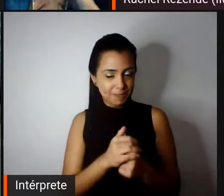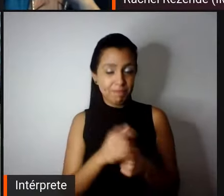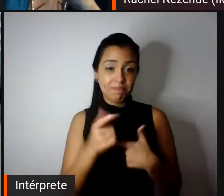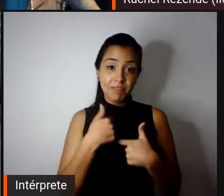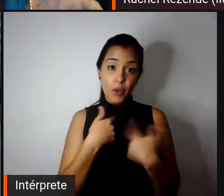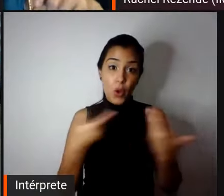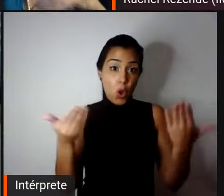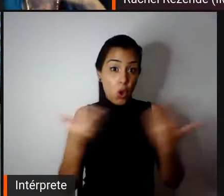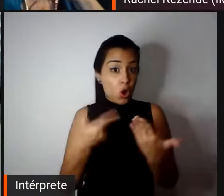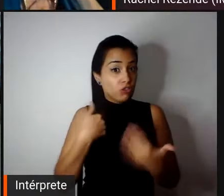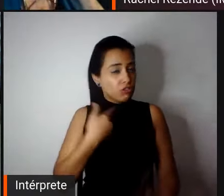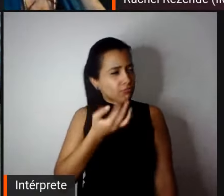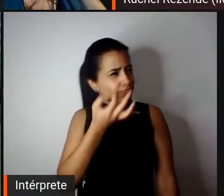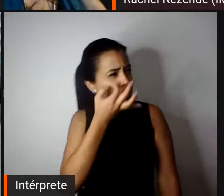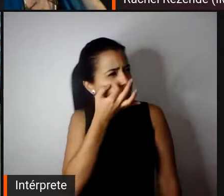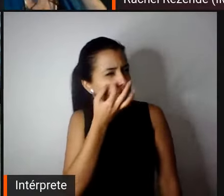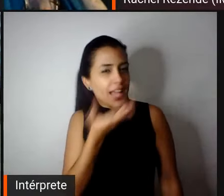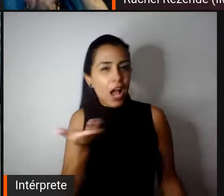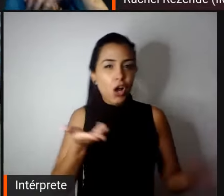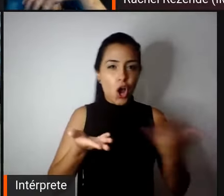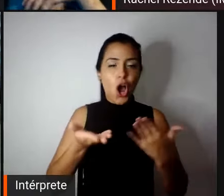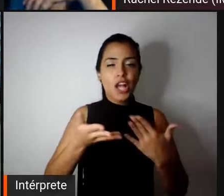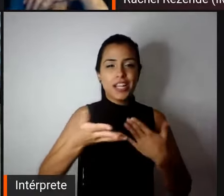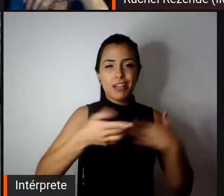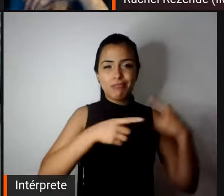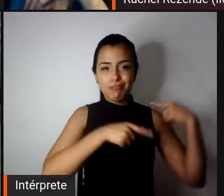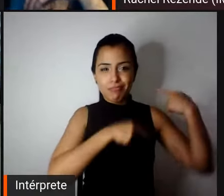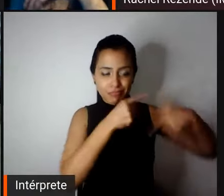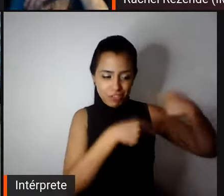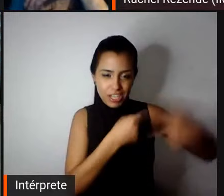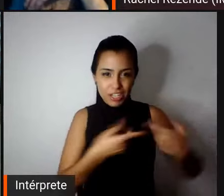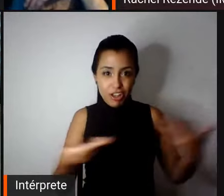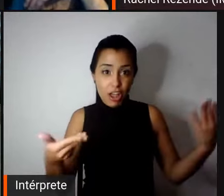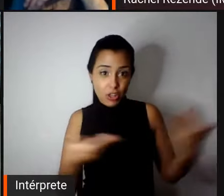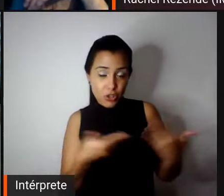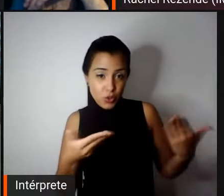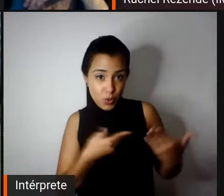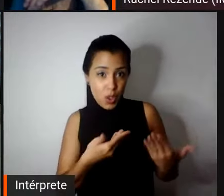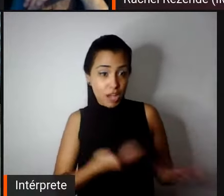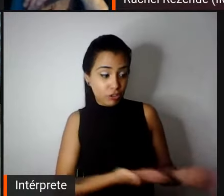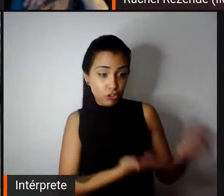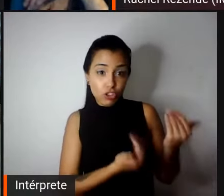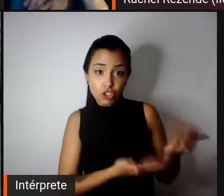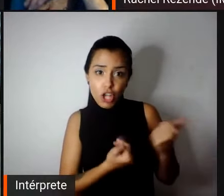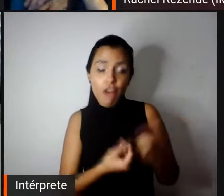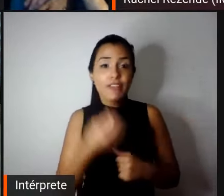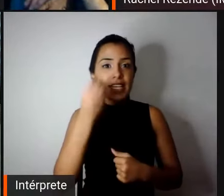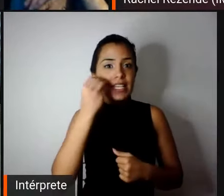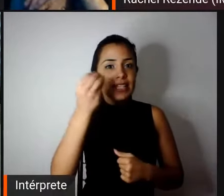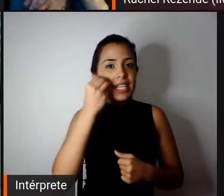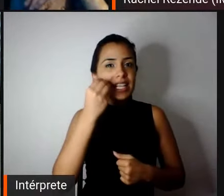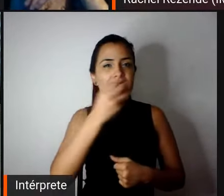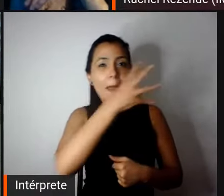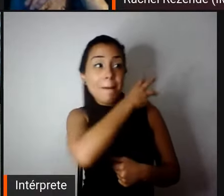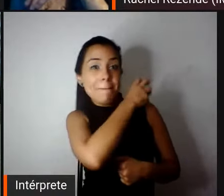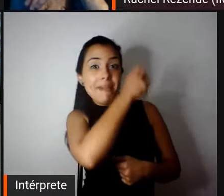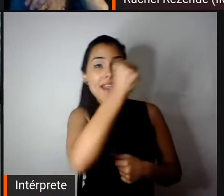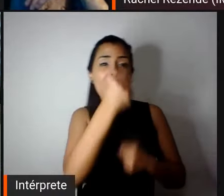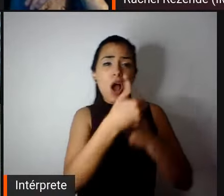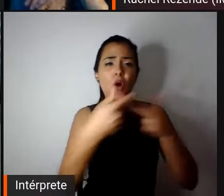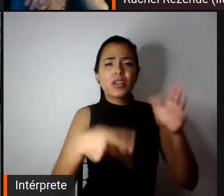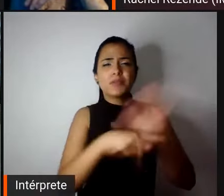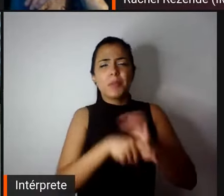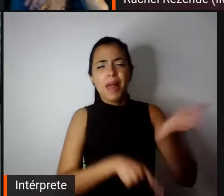hoje, na verdade, resgatando processos que são processos que a gente chama de históricos, datados, etc., mas, na